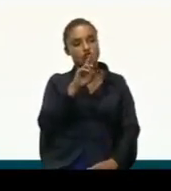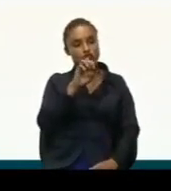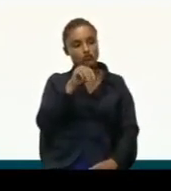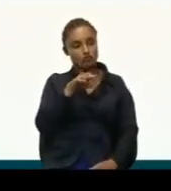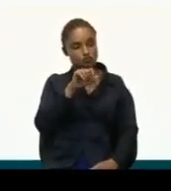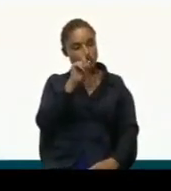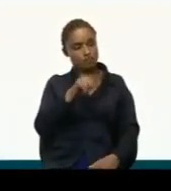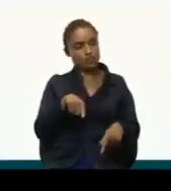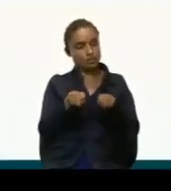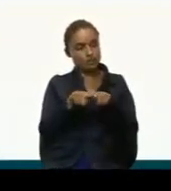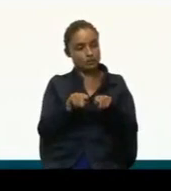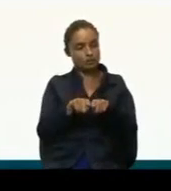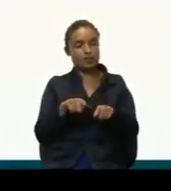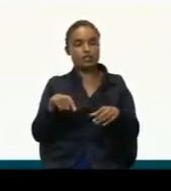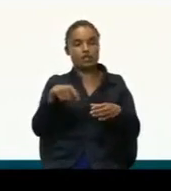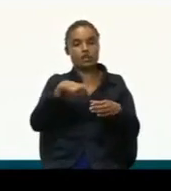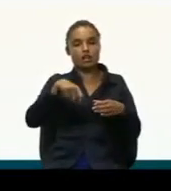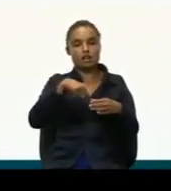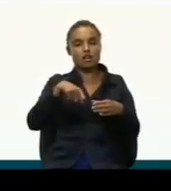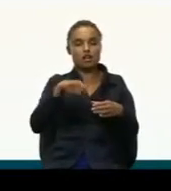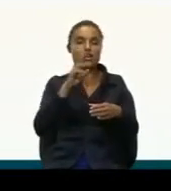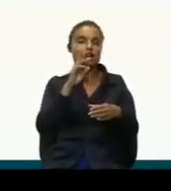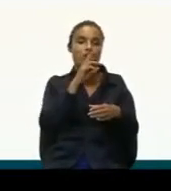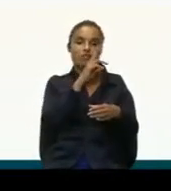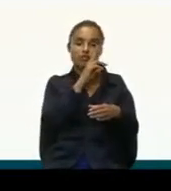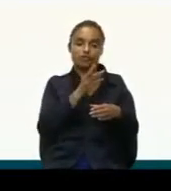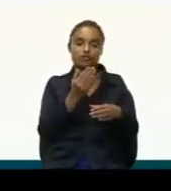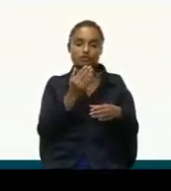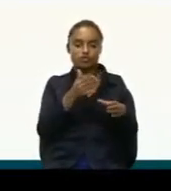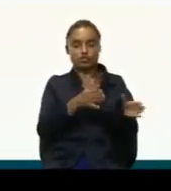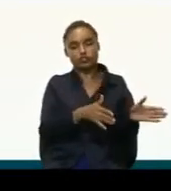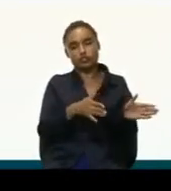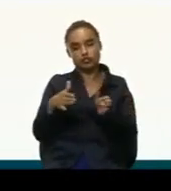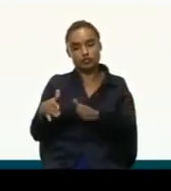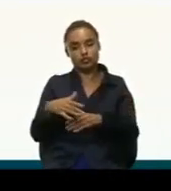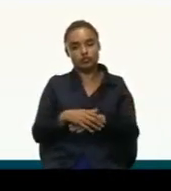refeitório. Aí, a nossa obra deu uma evoluída.